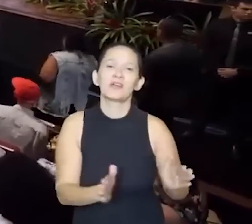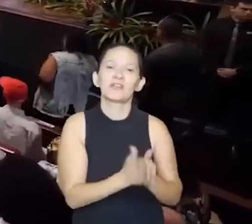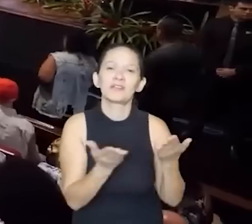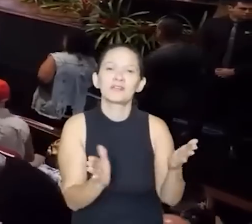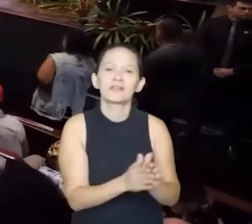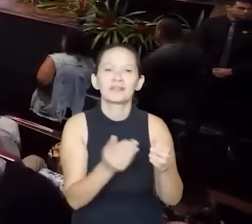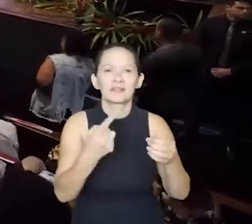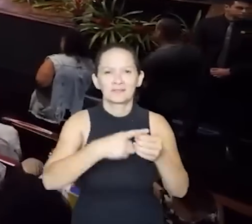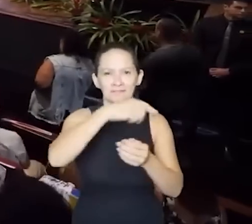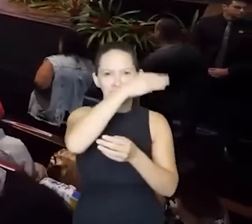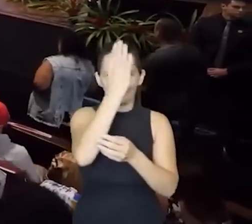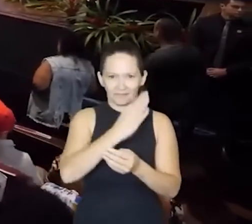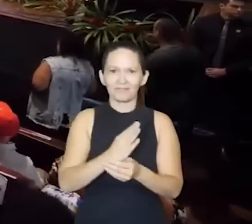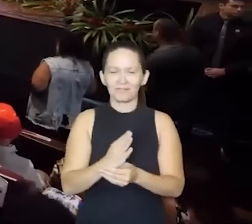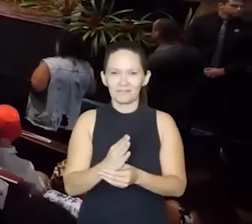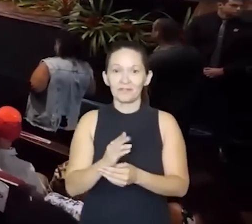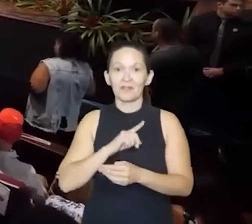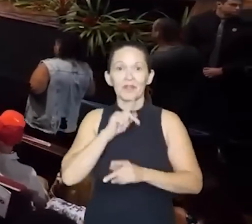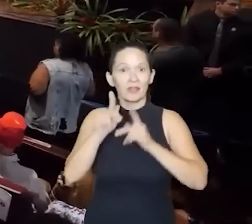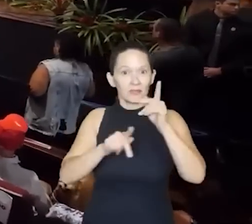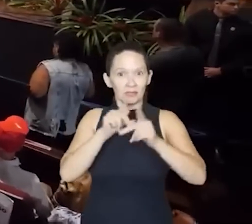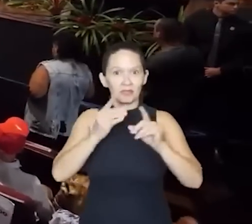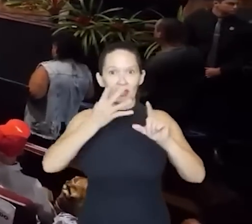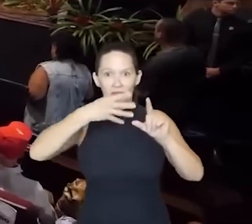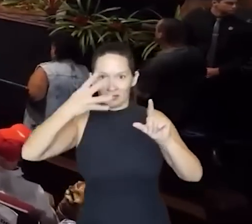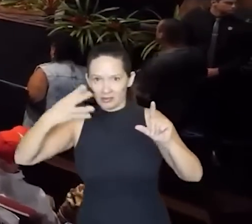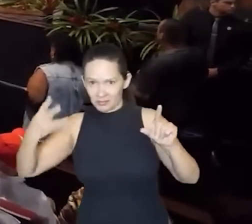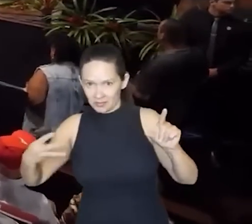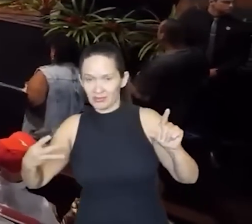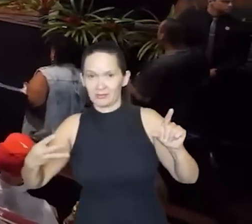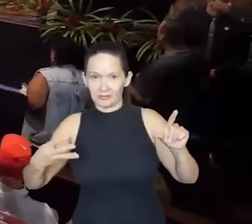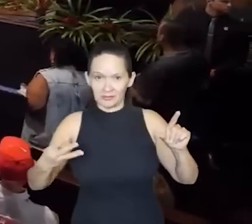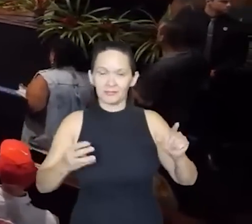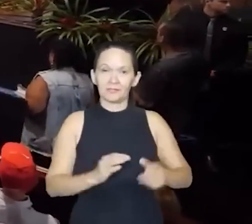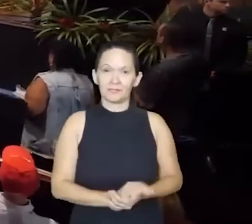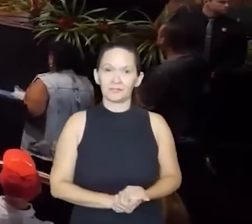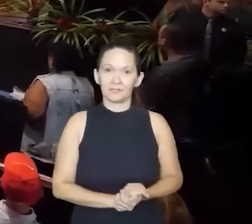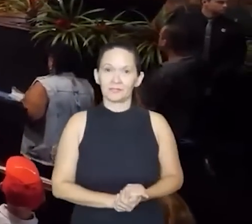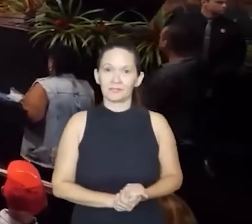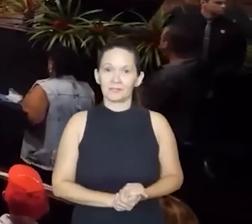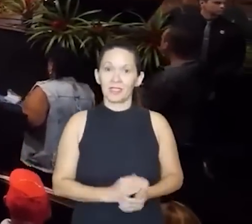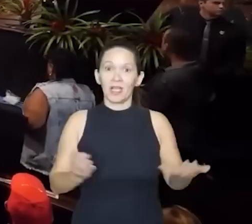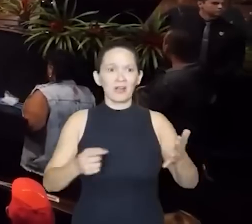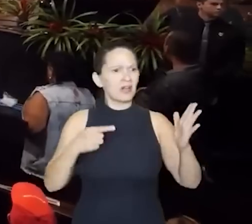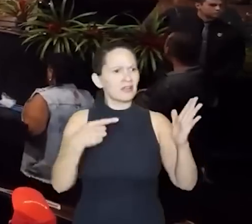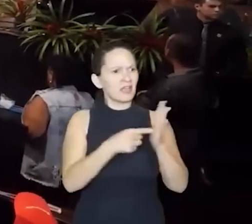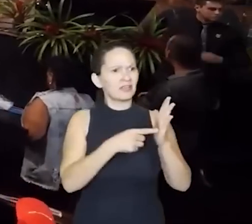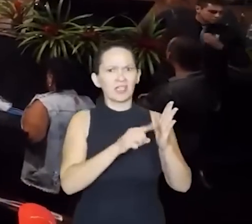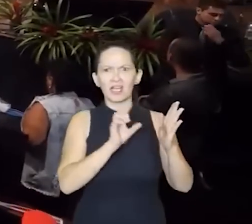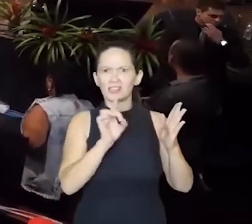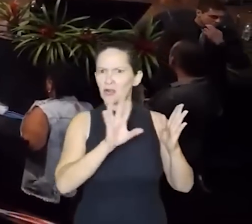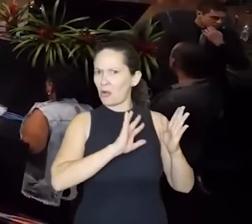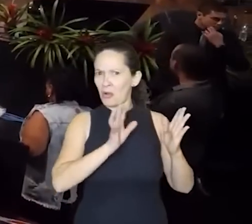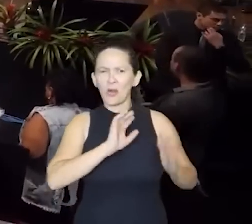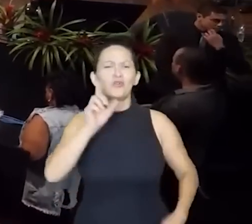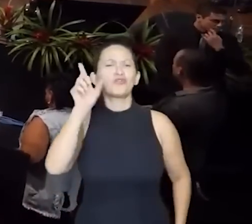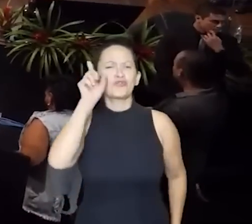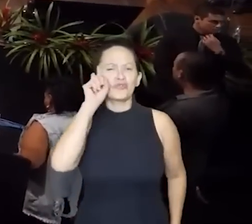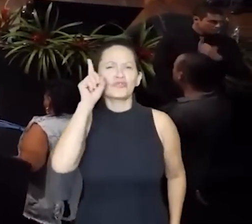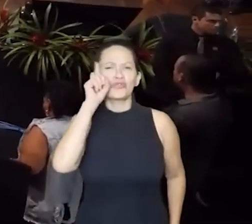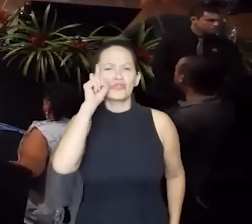brasileiras e da população LGBTQI+. Mais do que denunciar cotidianamente